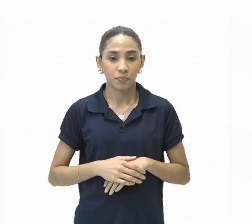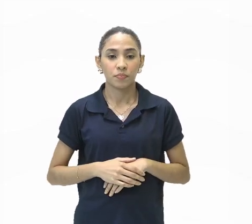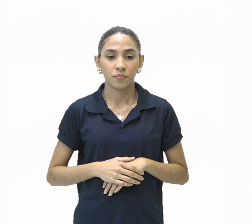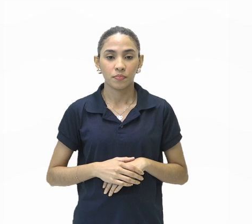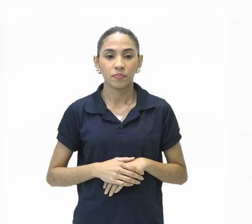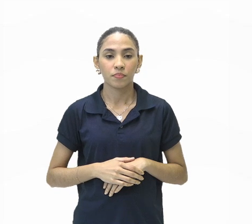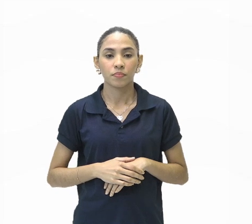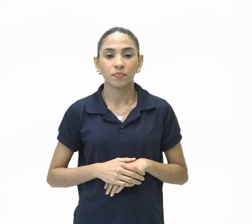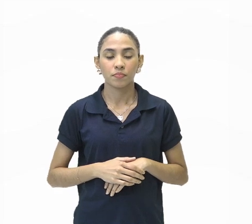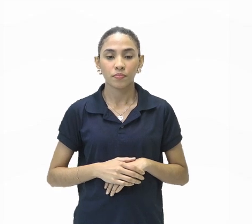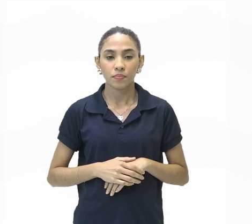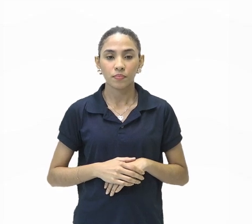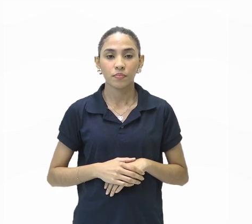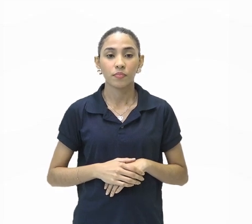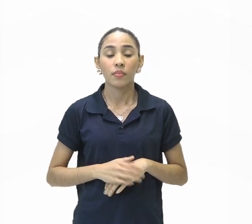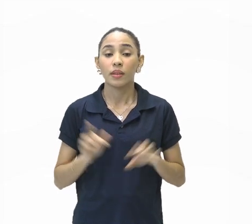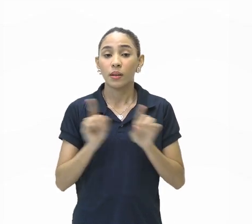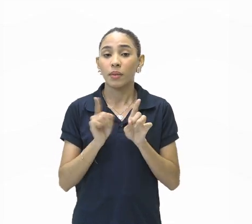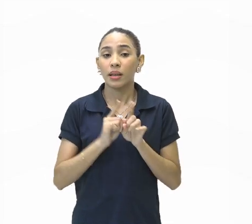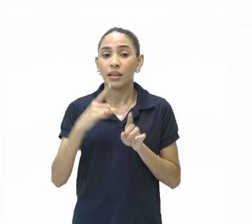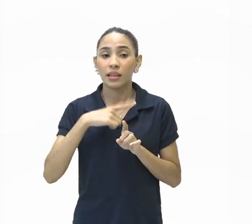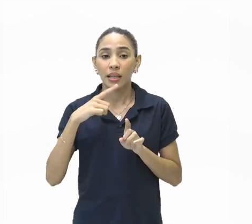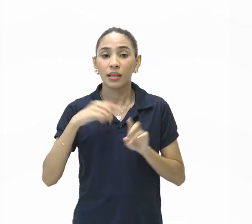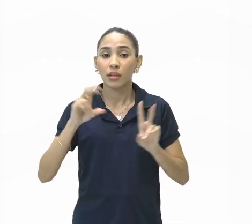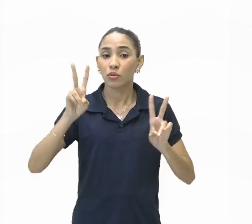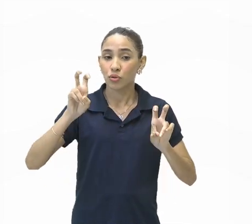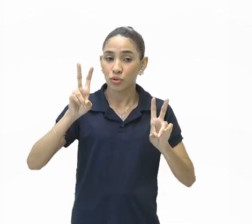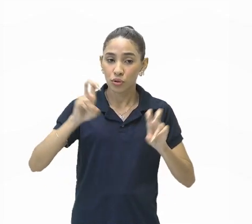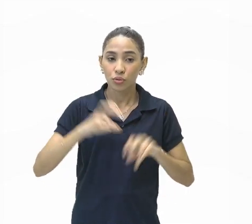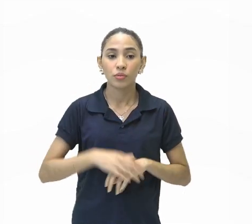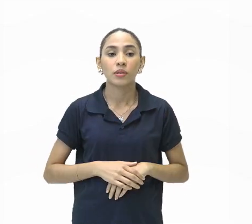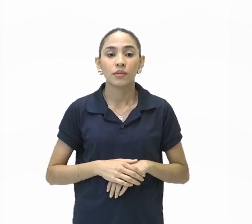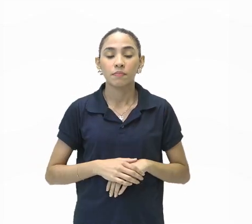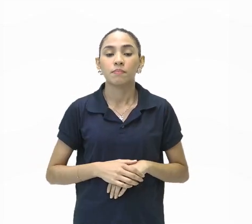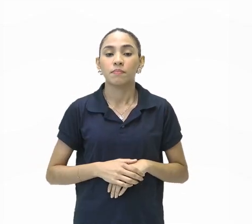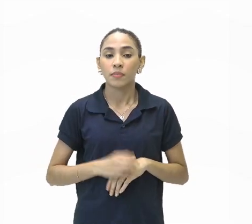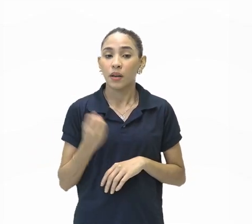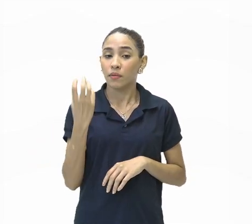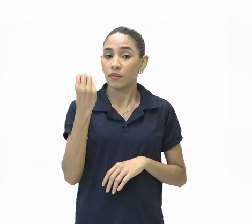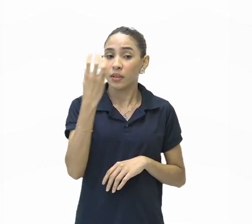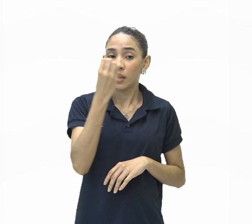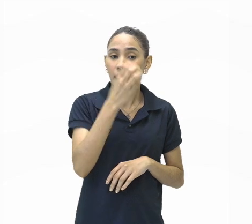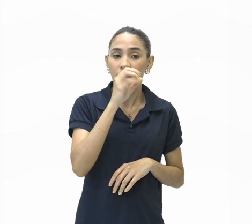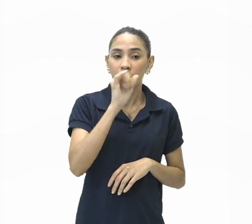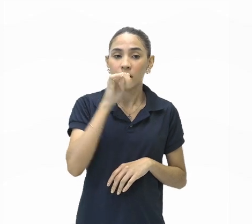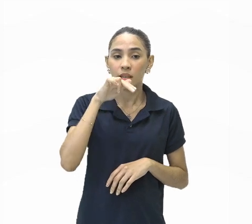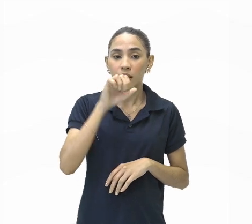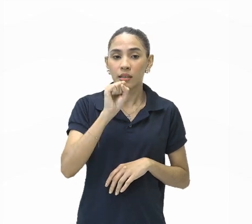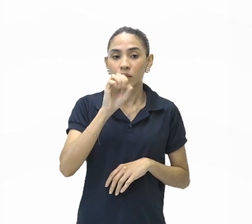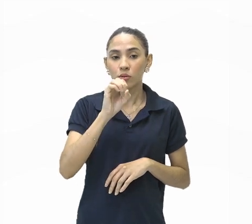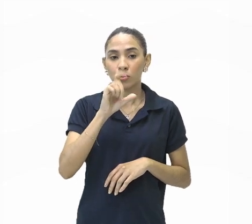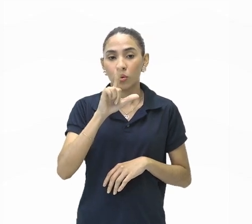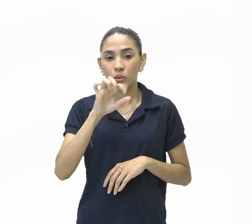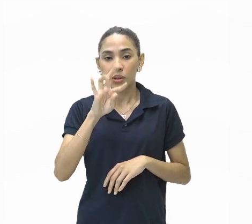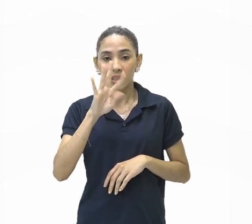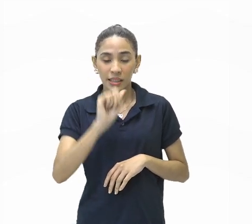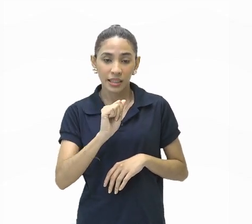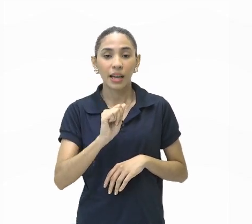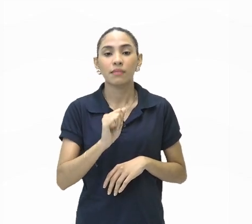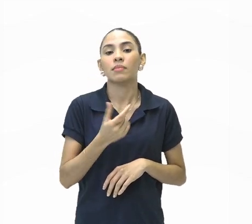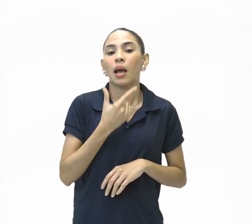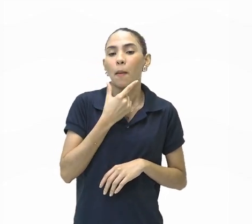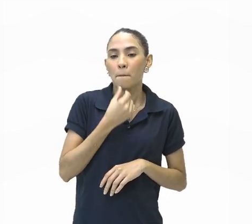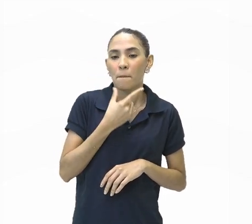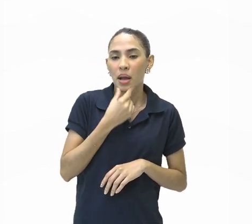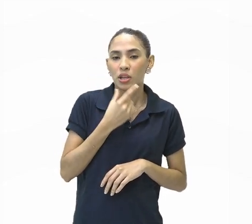rima com acolheu. Temos também a presença de um título, que é aí a viagem insólita de um caboclo,